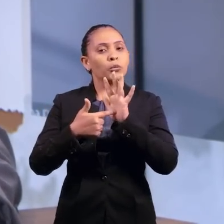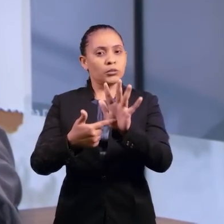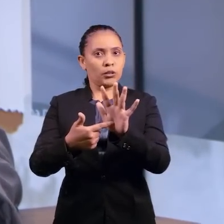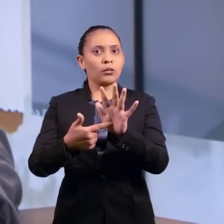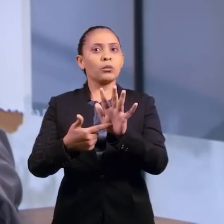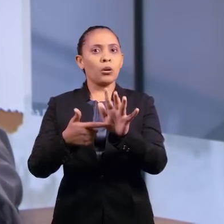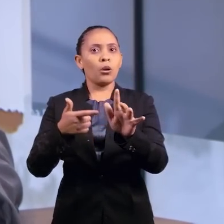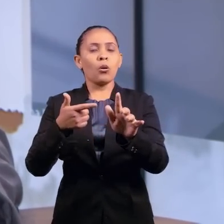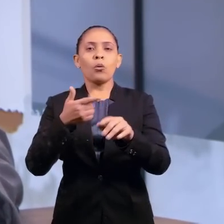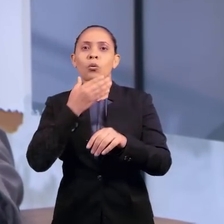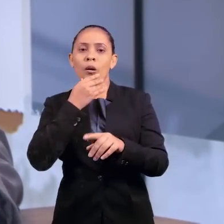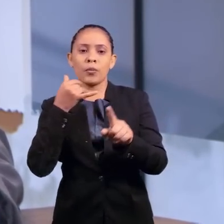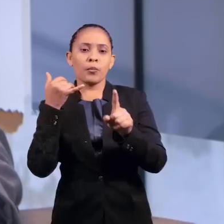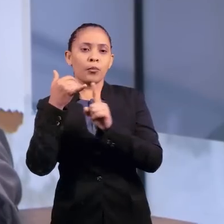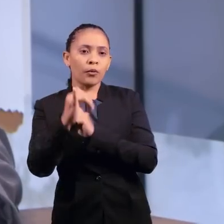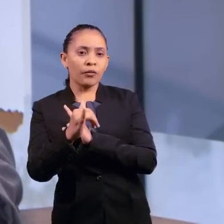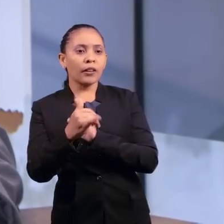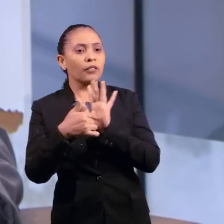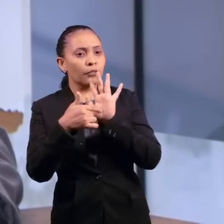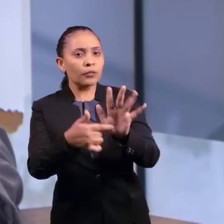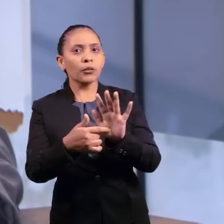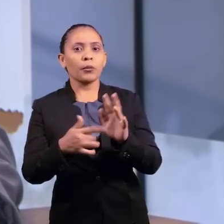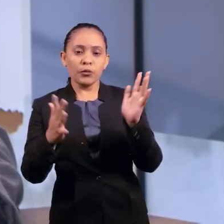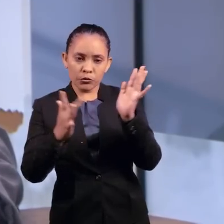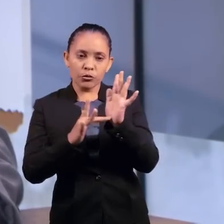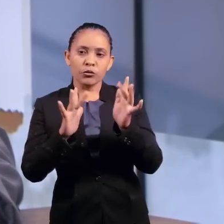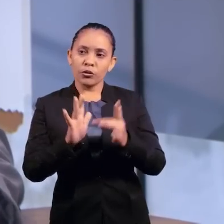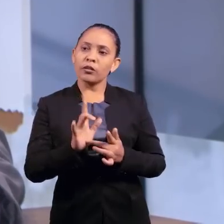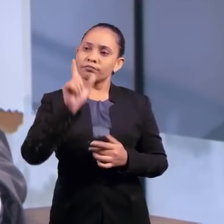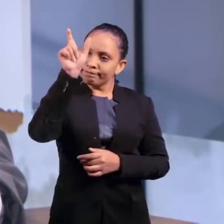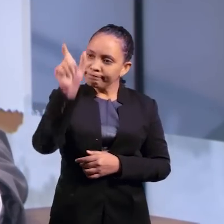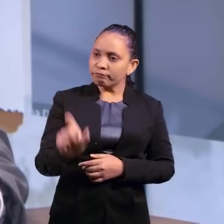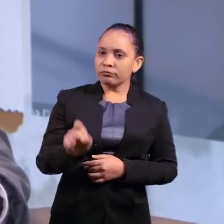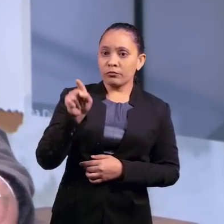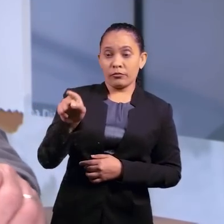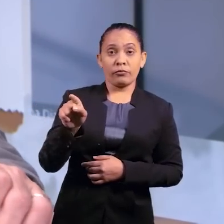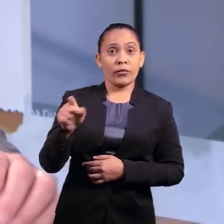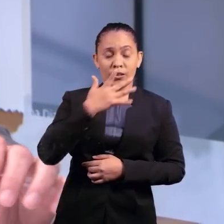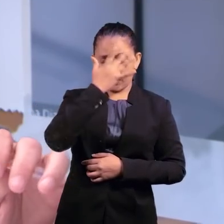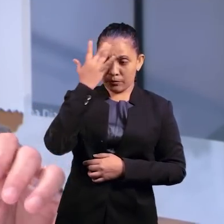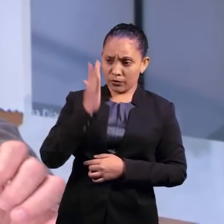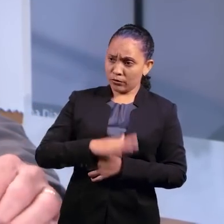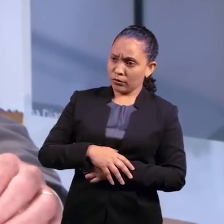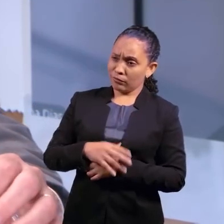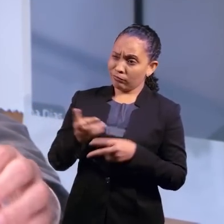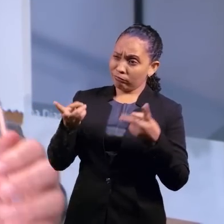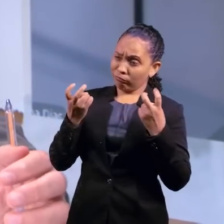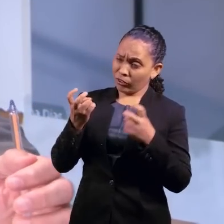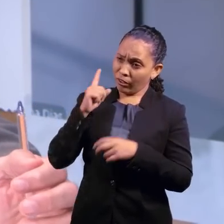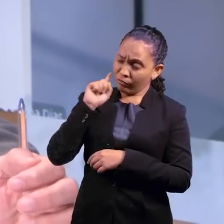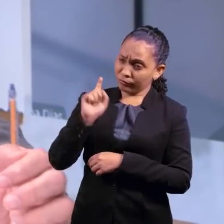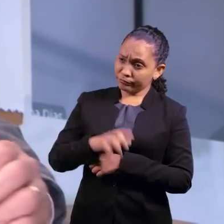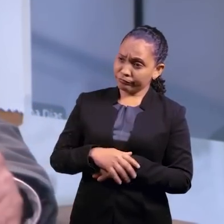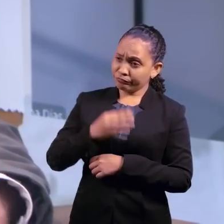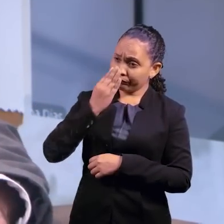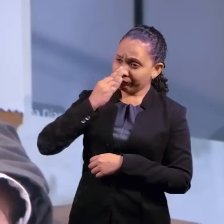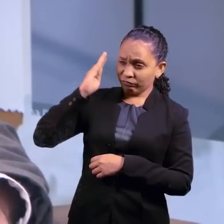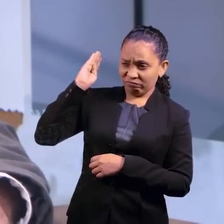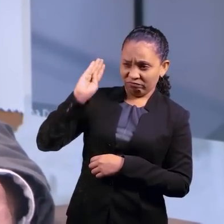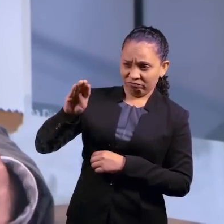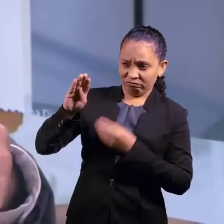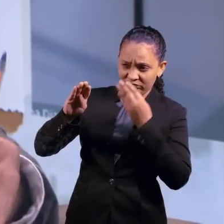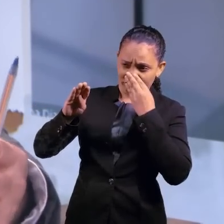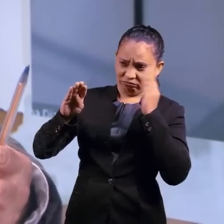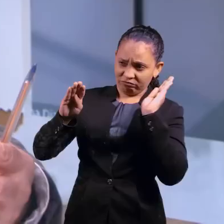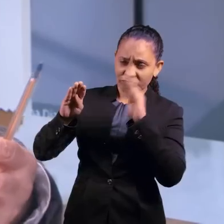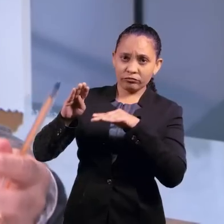mostrando que ele era uma pessoa assim, o Senhor Jesus era assim. E ele foi desprezado, indigno, e